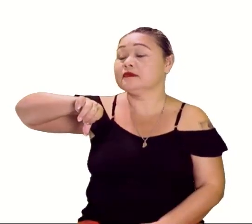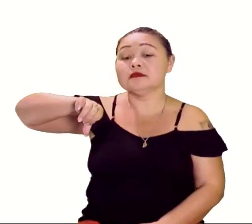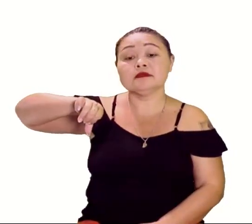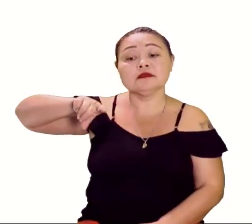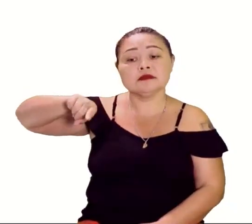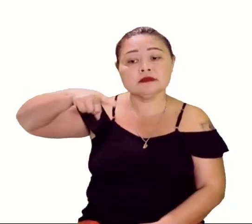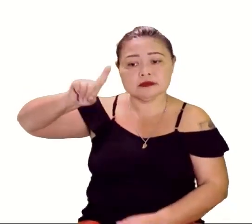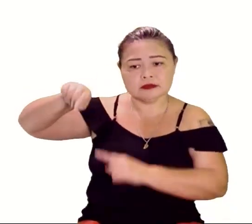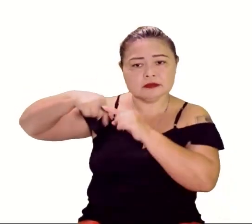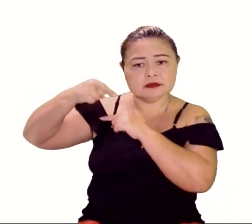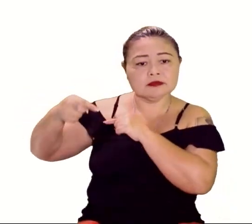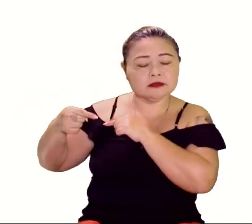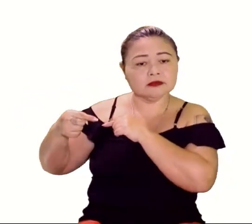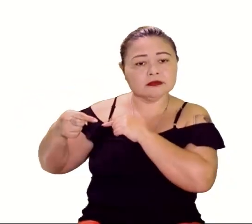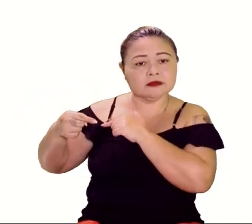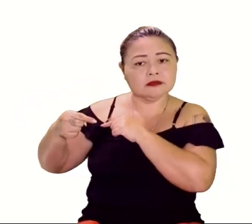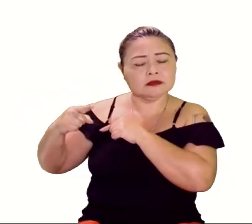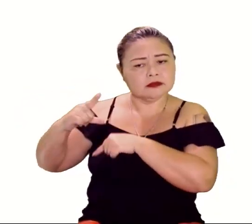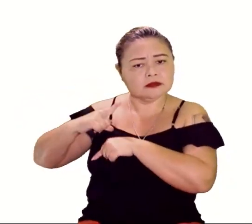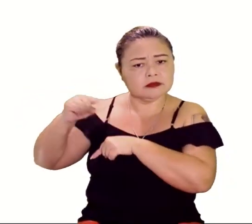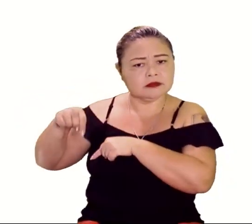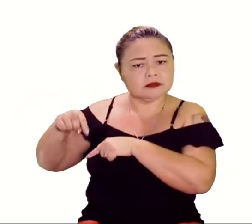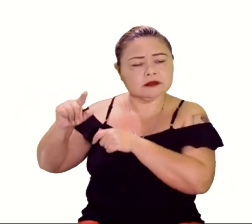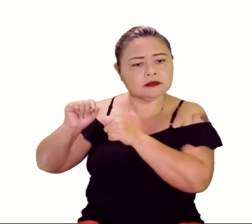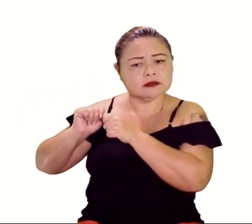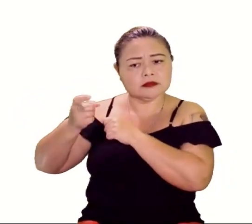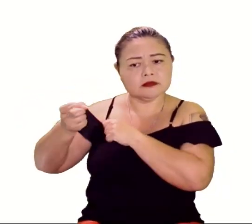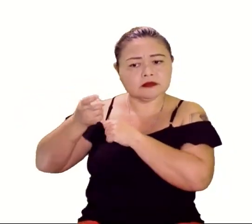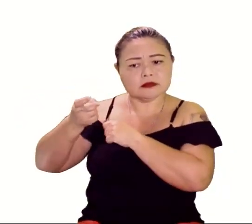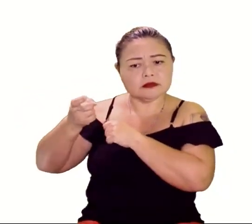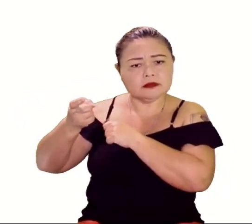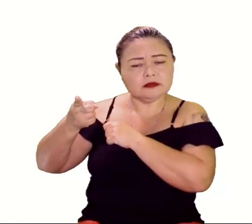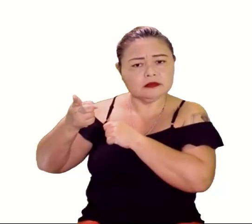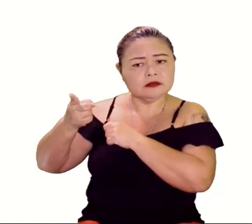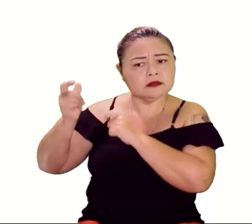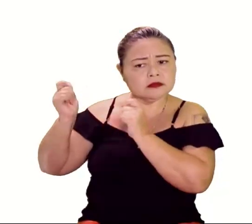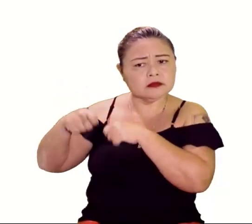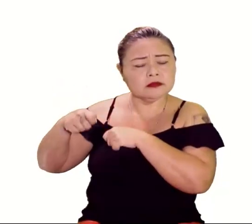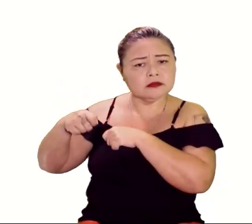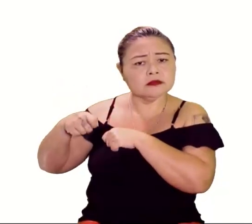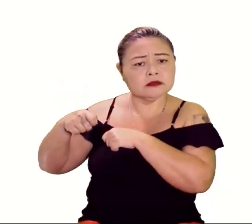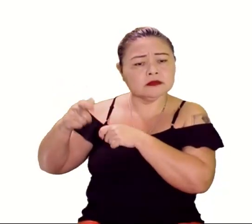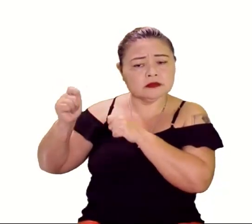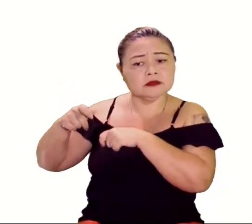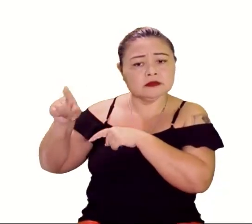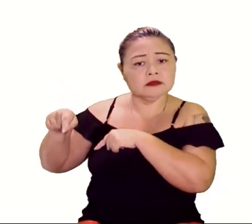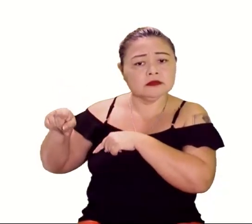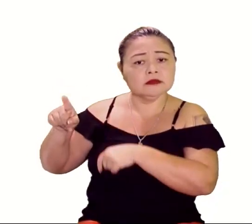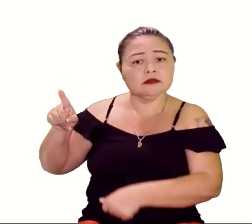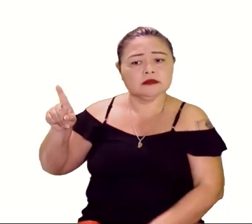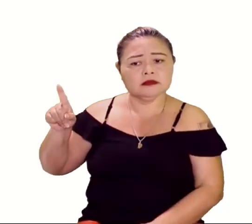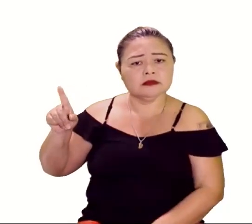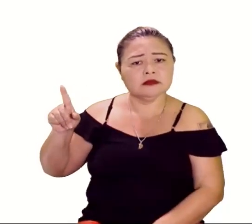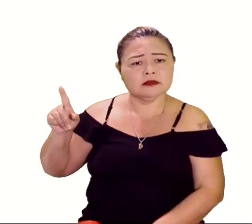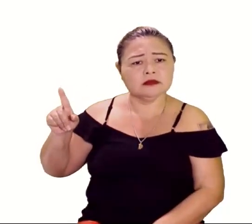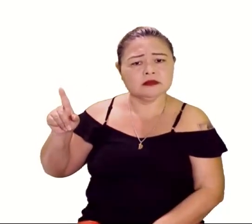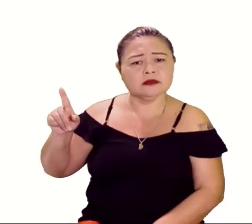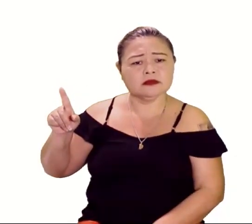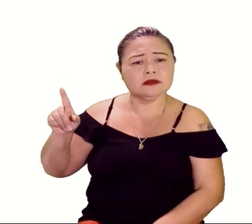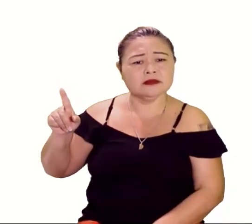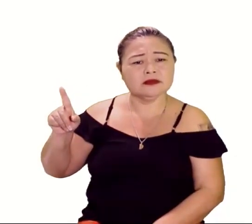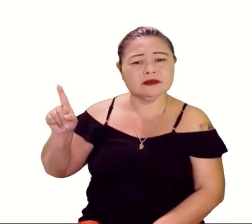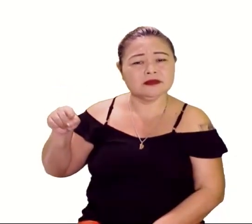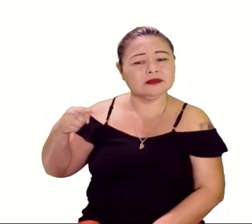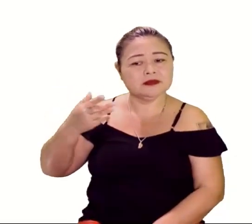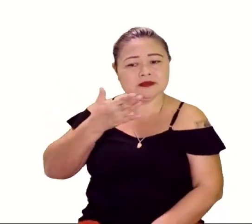Vamos na outra folha, pode ser? Na outra página ou a gente faz o X aqui? Pode fazer aqui. Não, eu do vou lado- fazer aqui, né? É, vamos Não, eu vou apertar. fazer não. Vamos fazer na outra folha